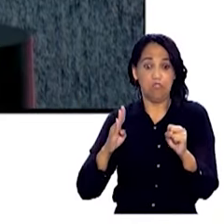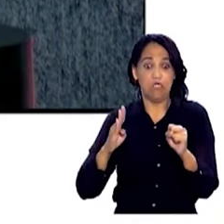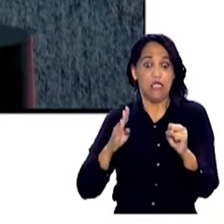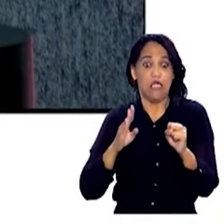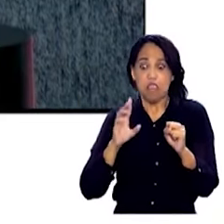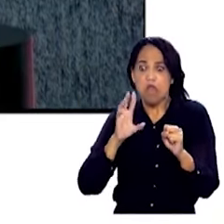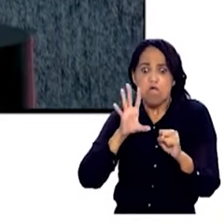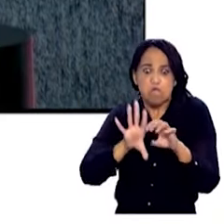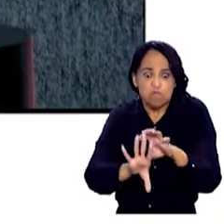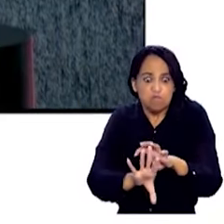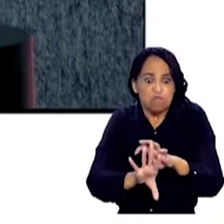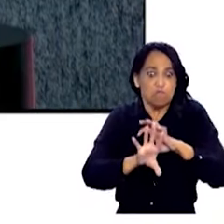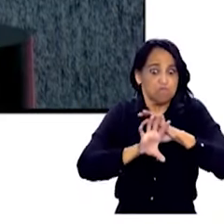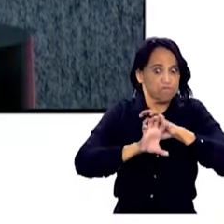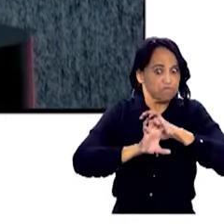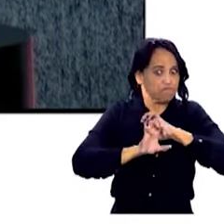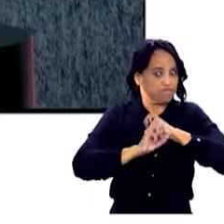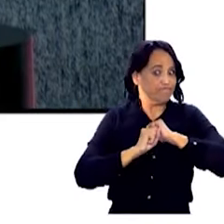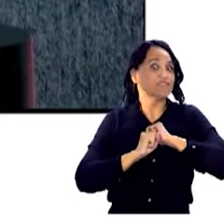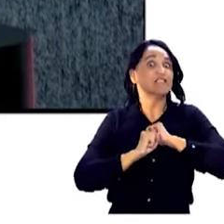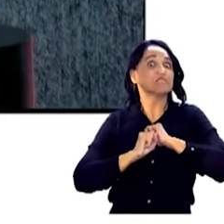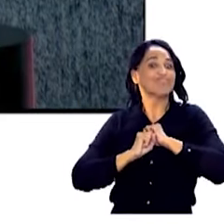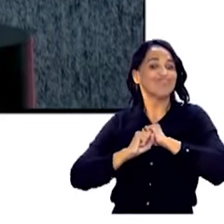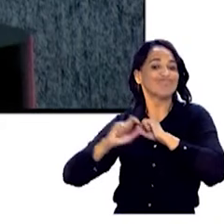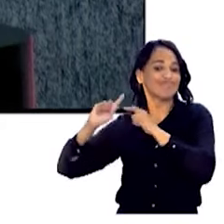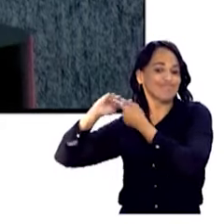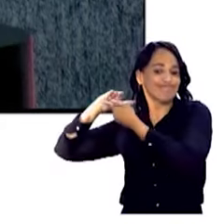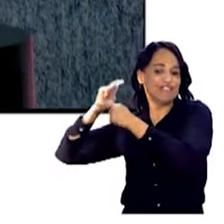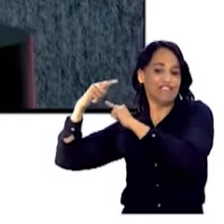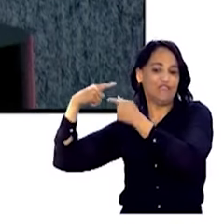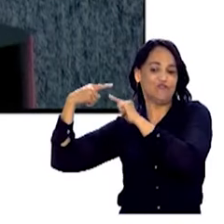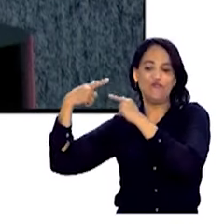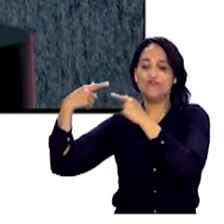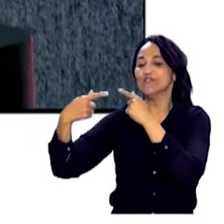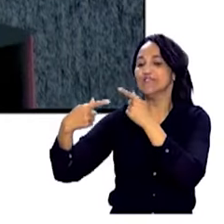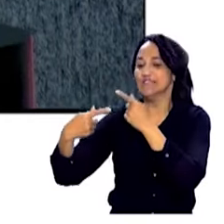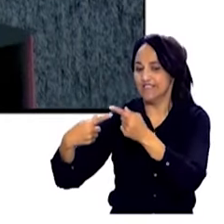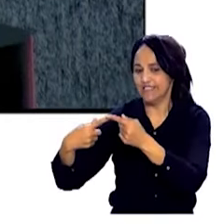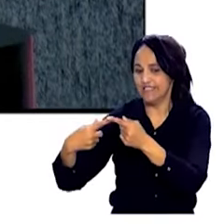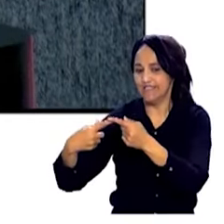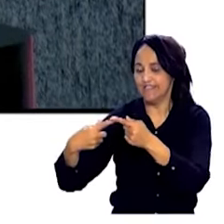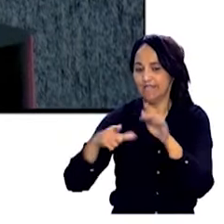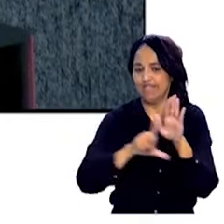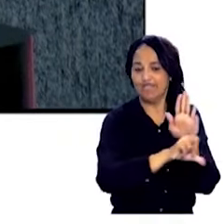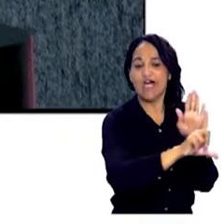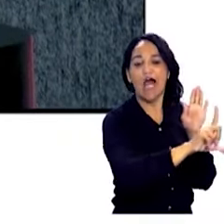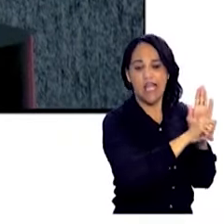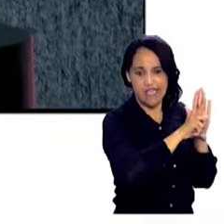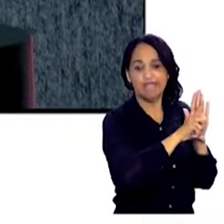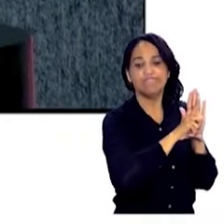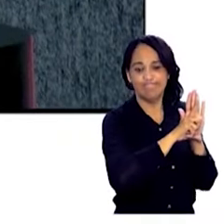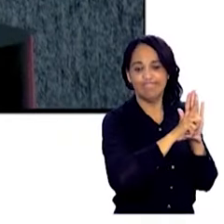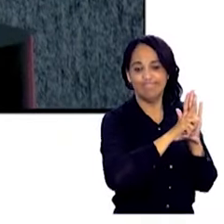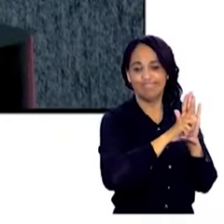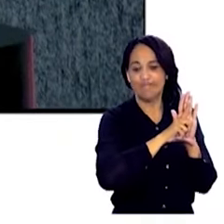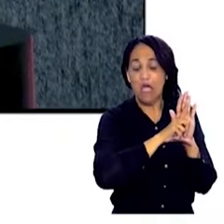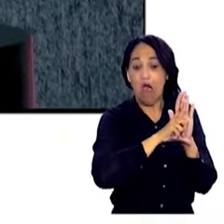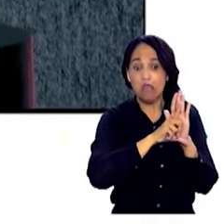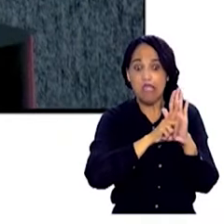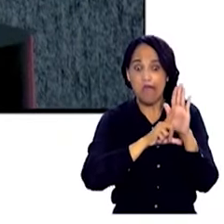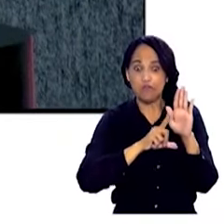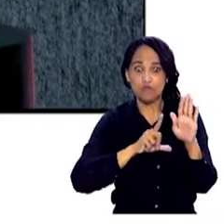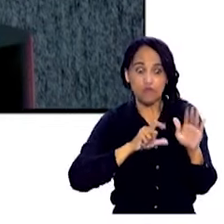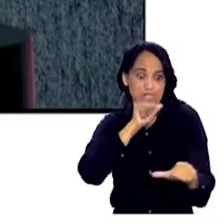inspiração eh na tradição do comon Law nós temos uma um reposicionamento das cortes no nosso